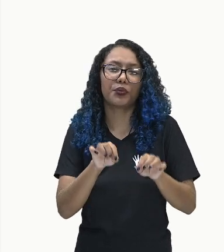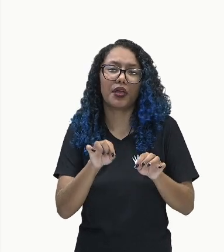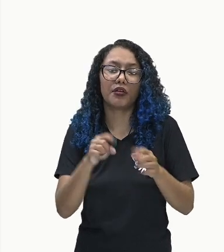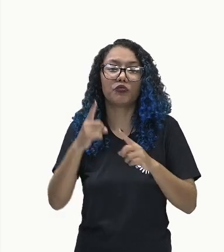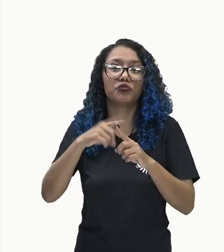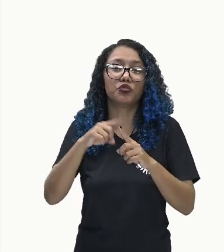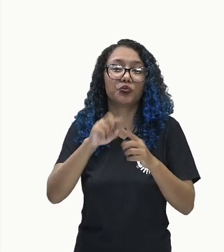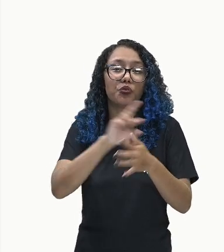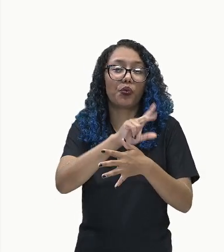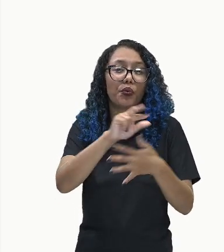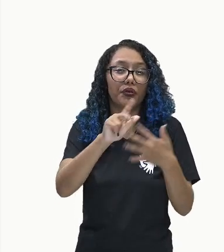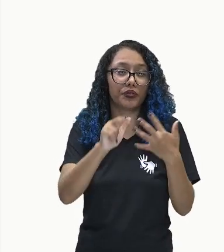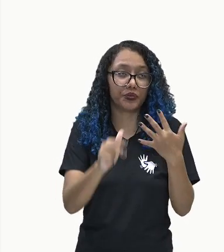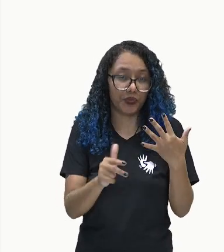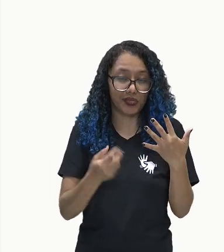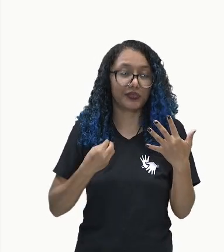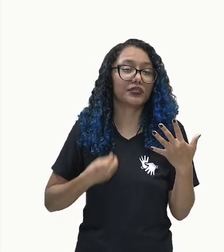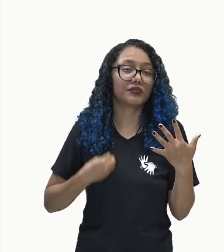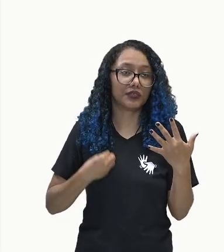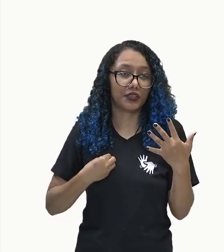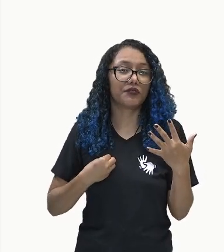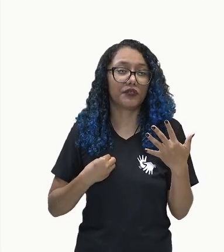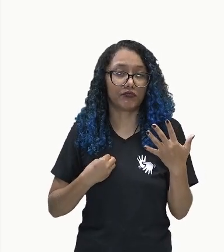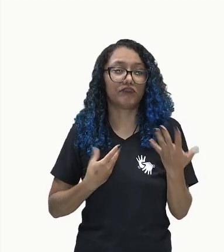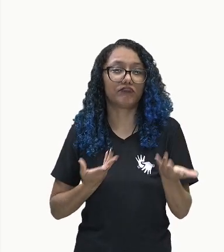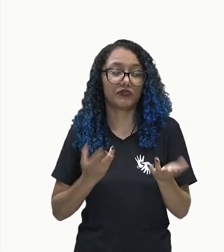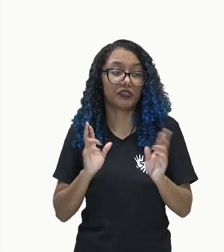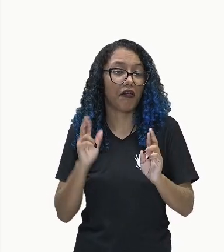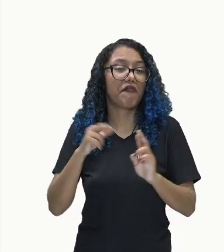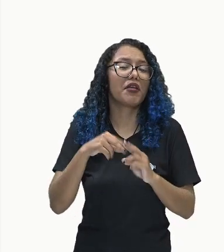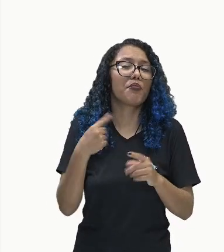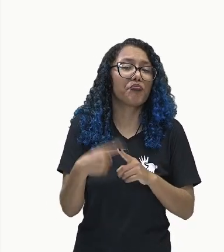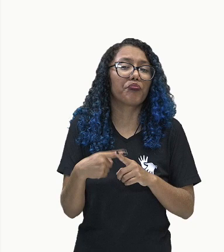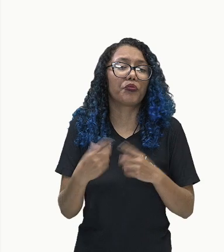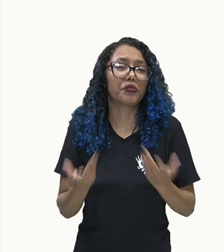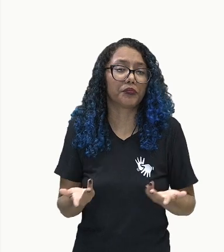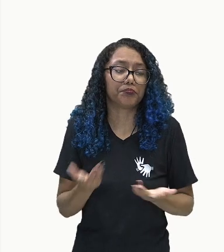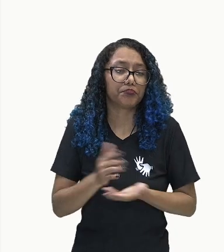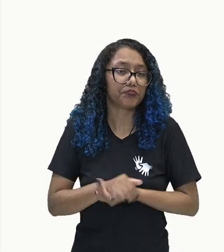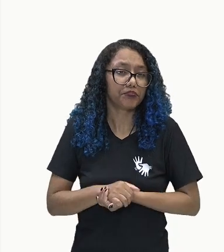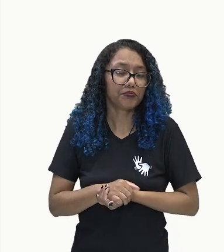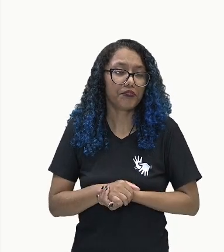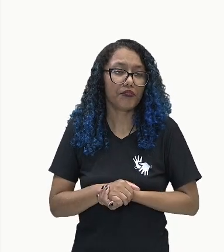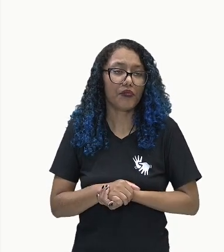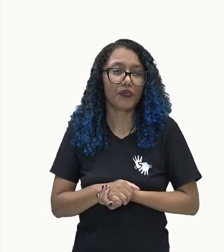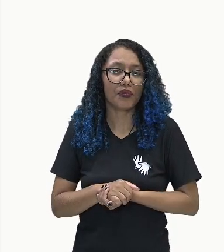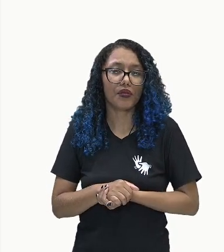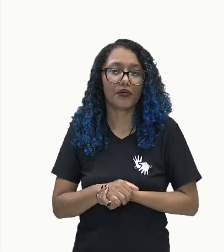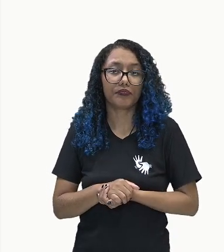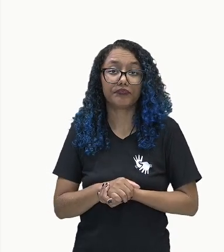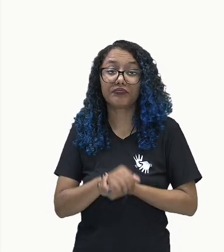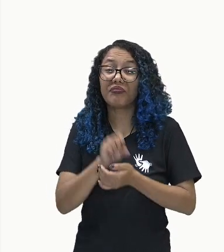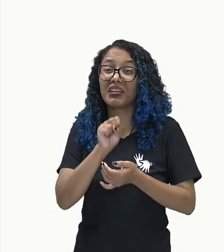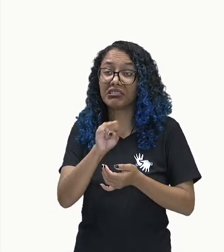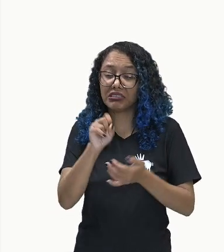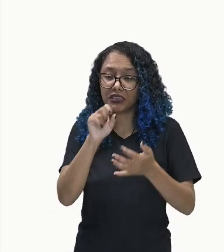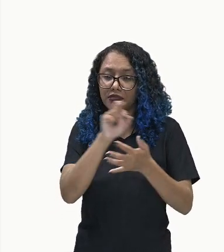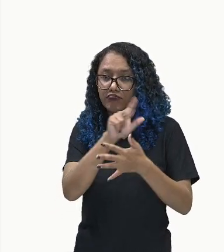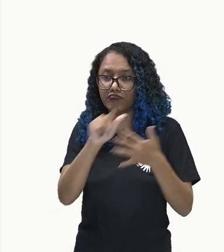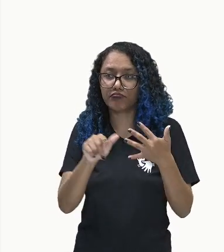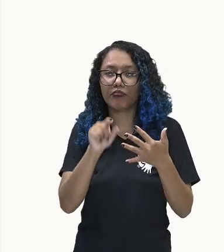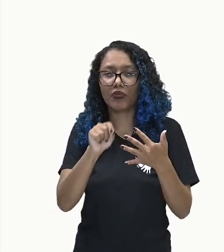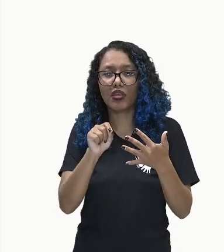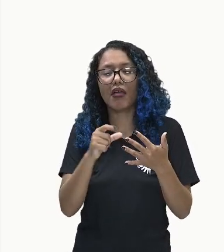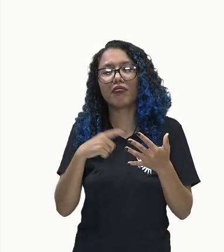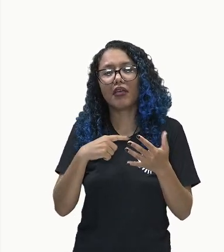que está sendo aplicada. Sabe por quê? Porque indivíduos que têm reprodução sexuada, e